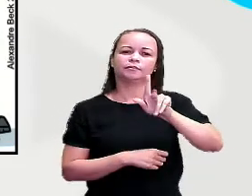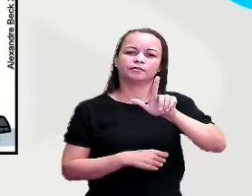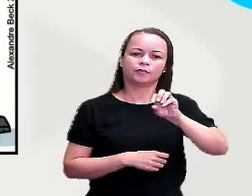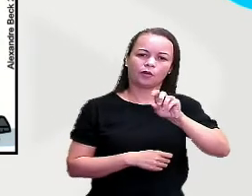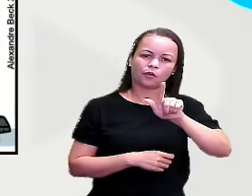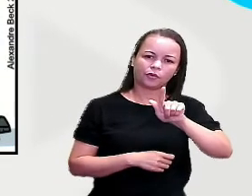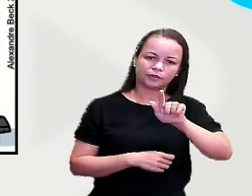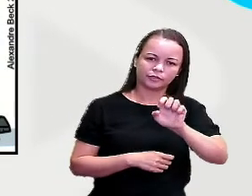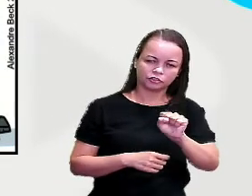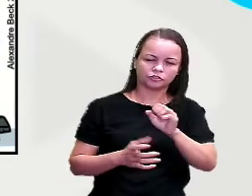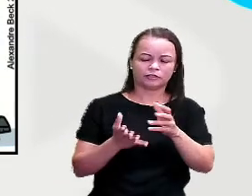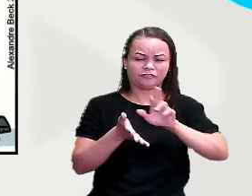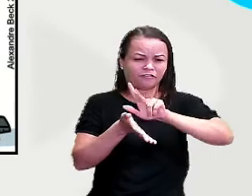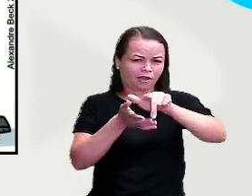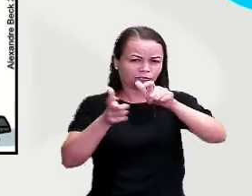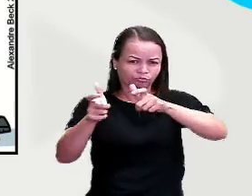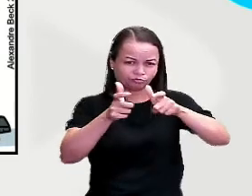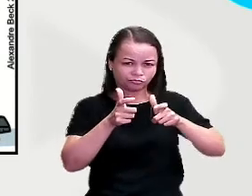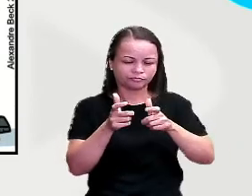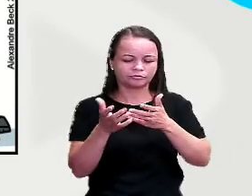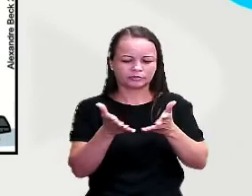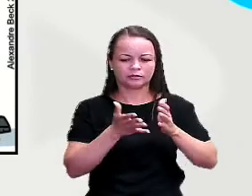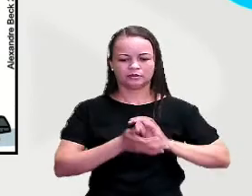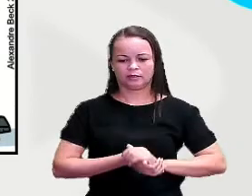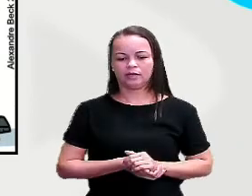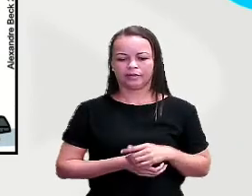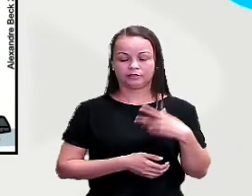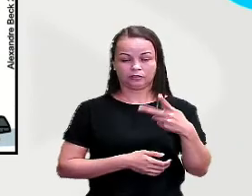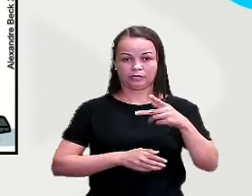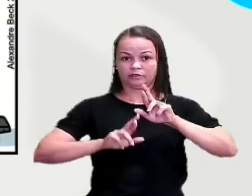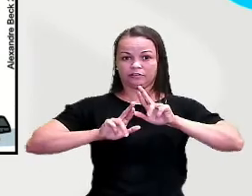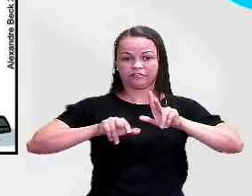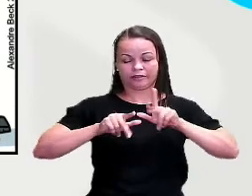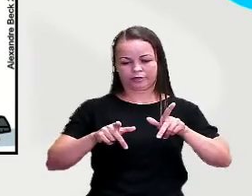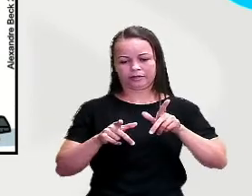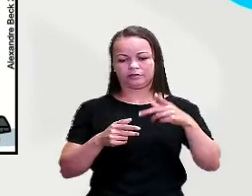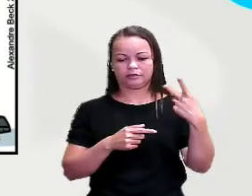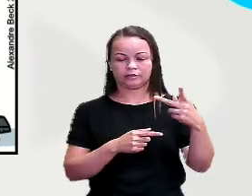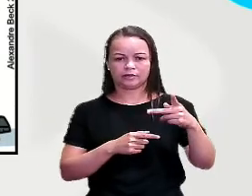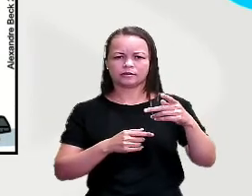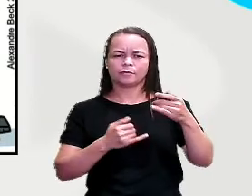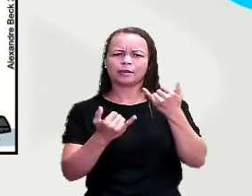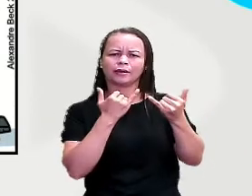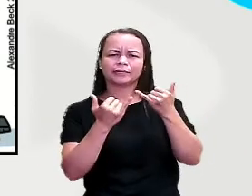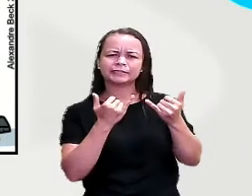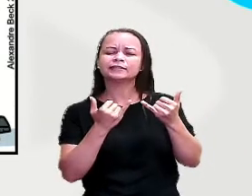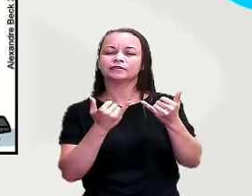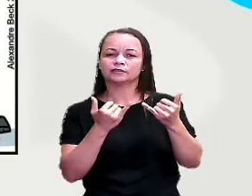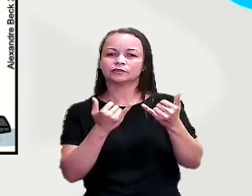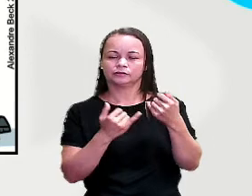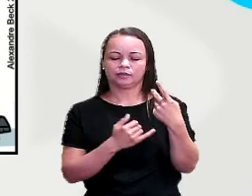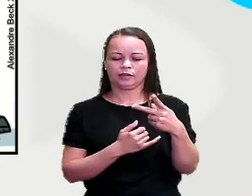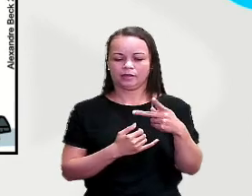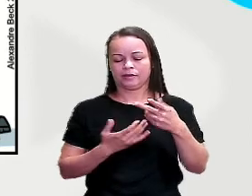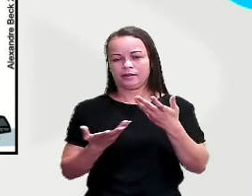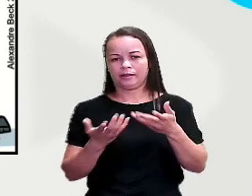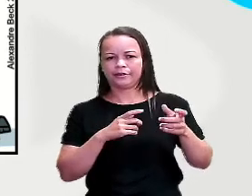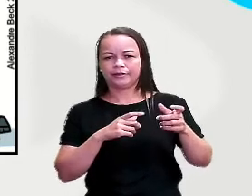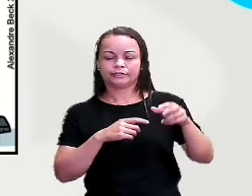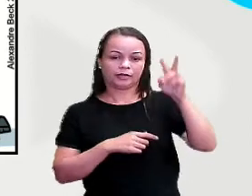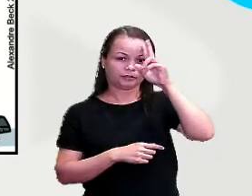E aí vamos falar um pouquinho sobre as diferenças existentes aí. É bastante parecido, né? Tem muita semelhança entre